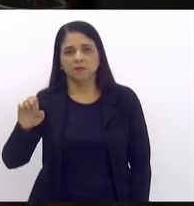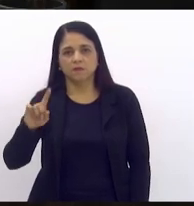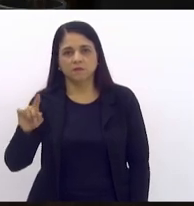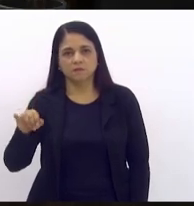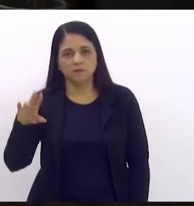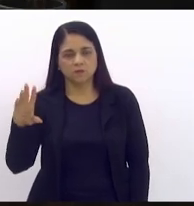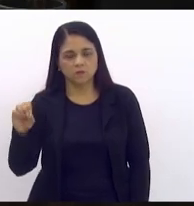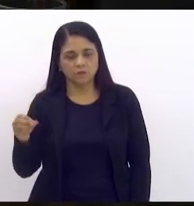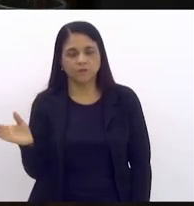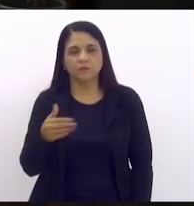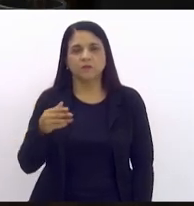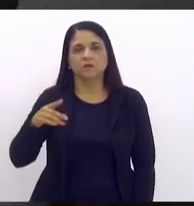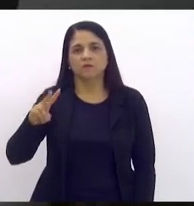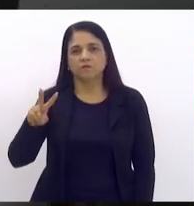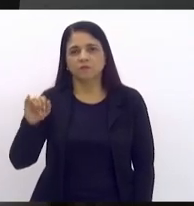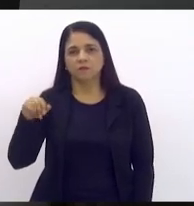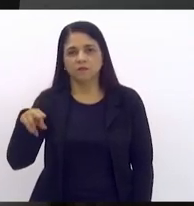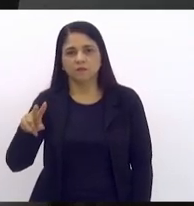Vinícius Cozolino.